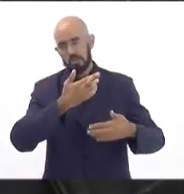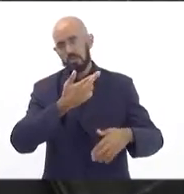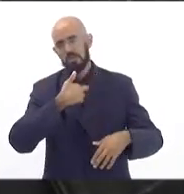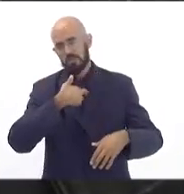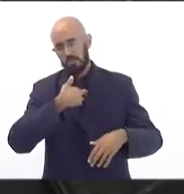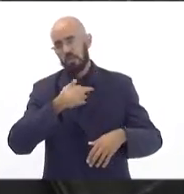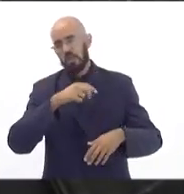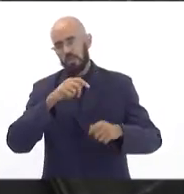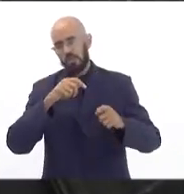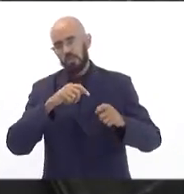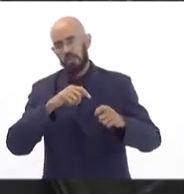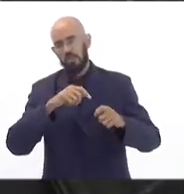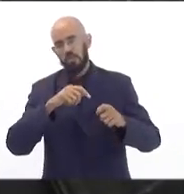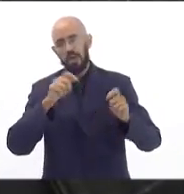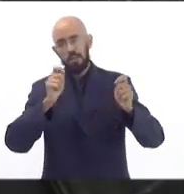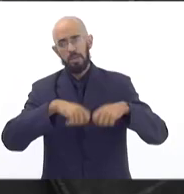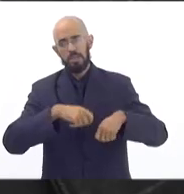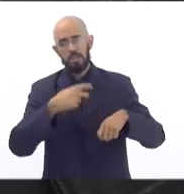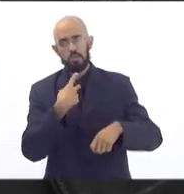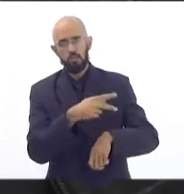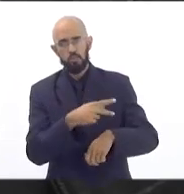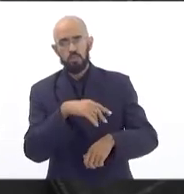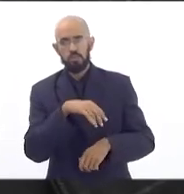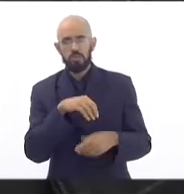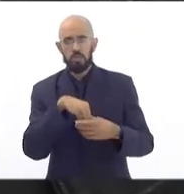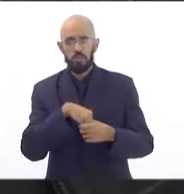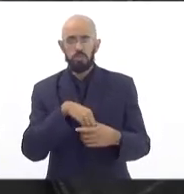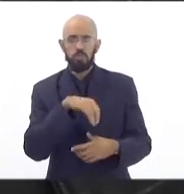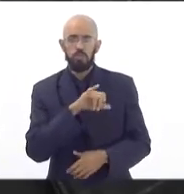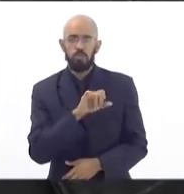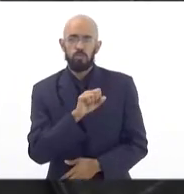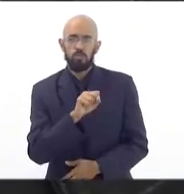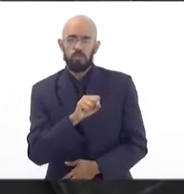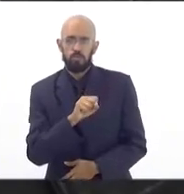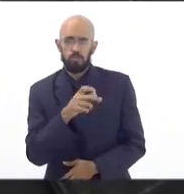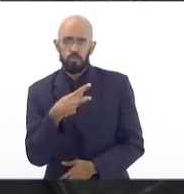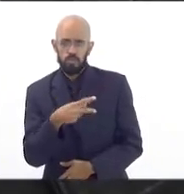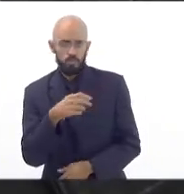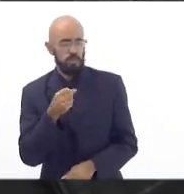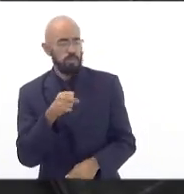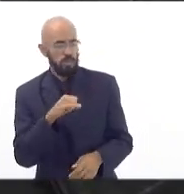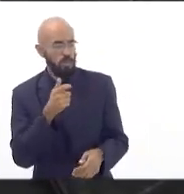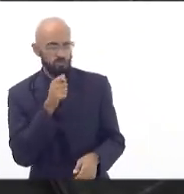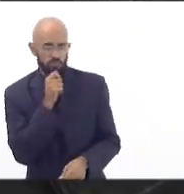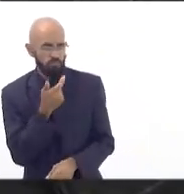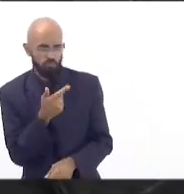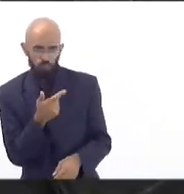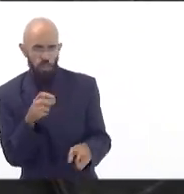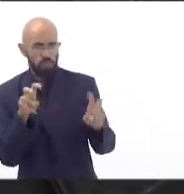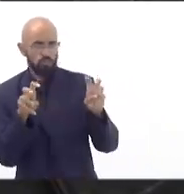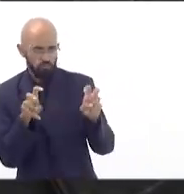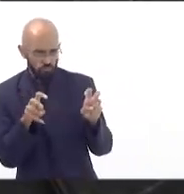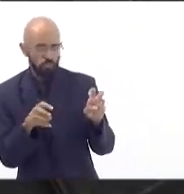dentro das possibilidades que vocês têm hoje dentro do Ixi como não tinha tabulado nós vamos depois solicitar